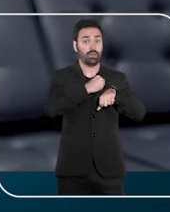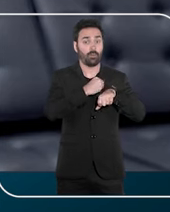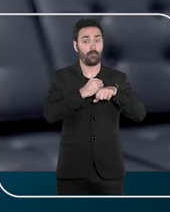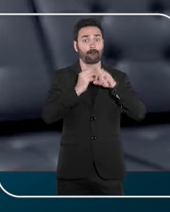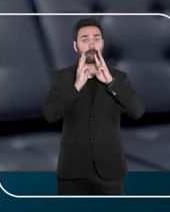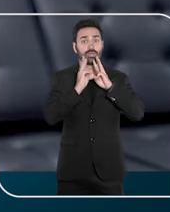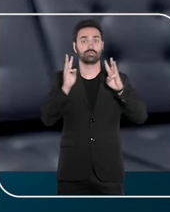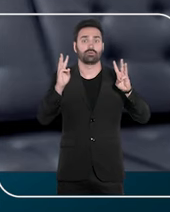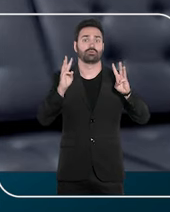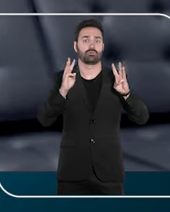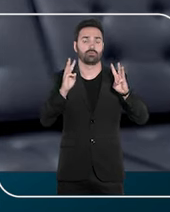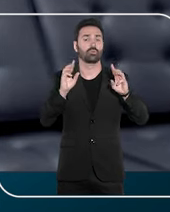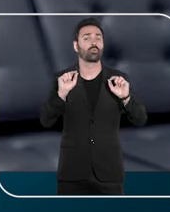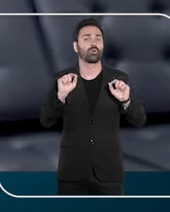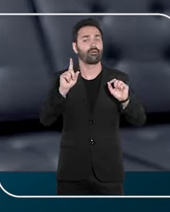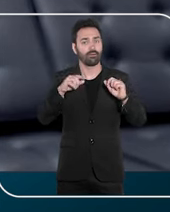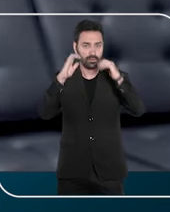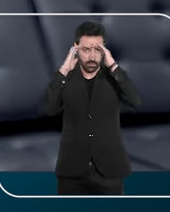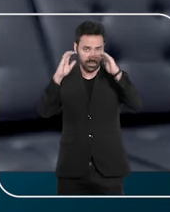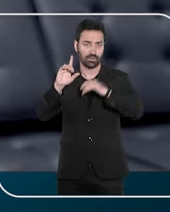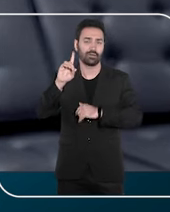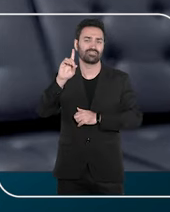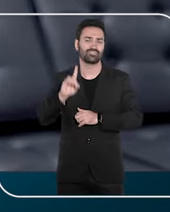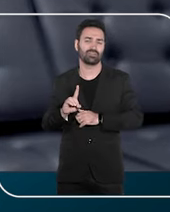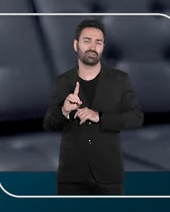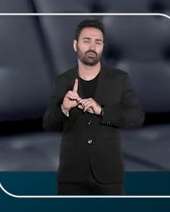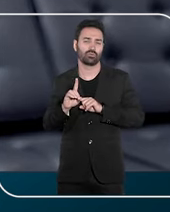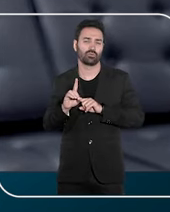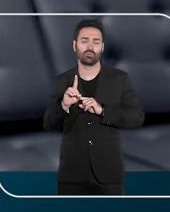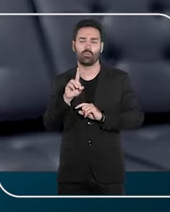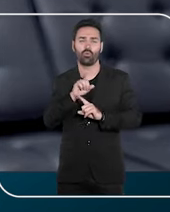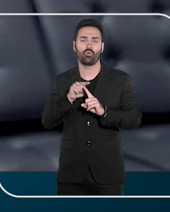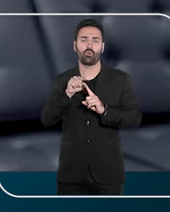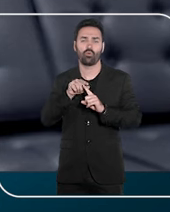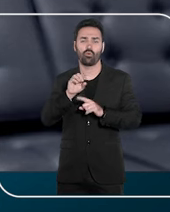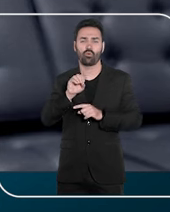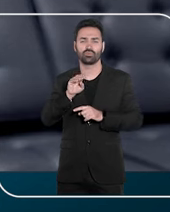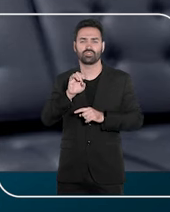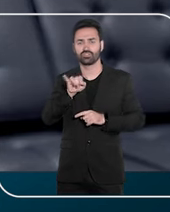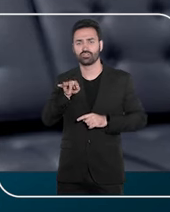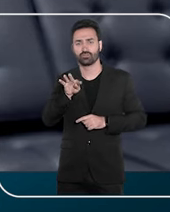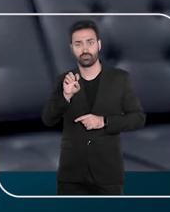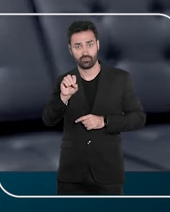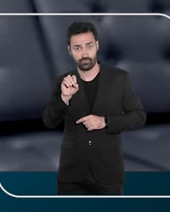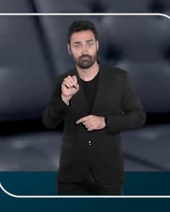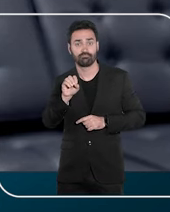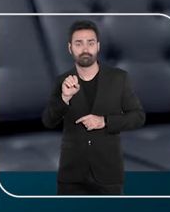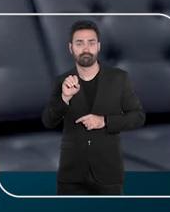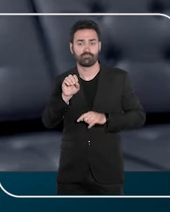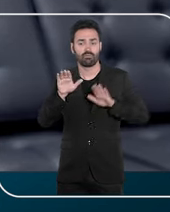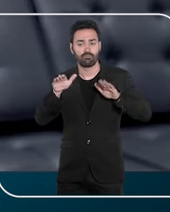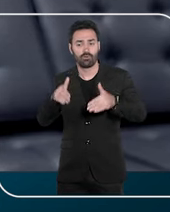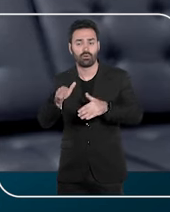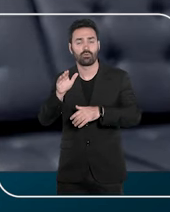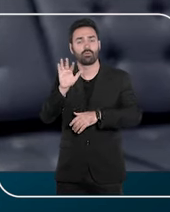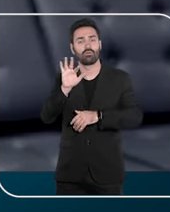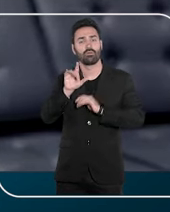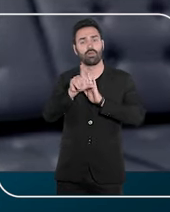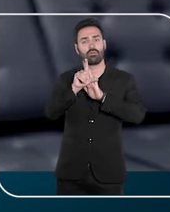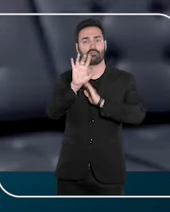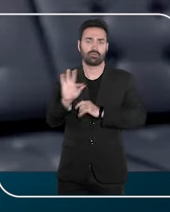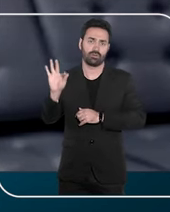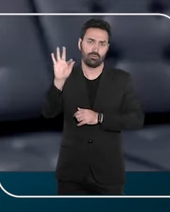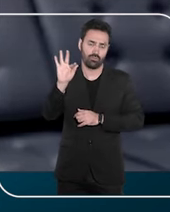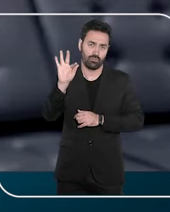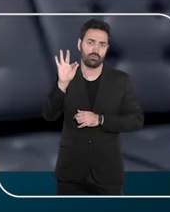direito objetivo da lei federal e, claro, imediatamente, também